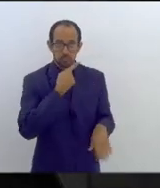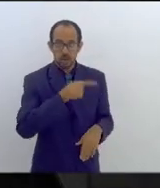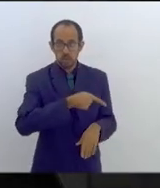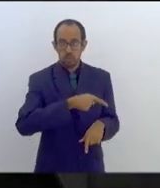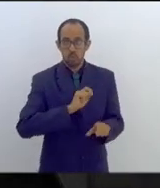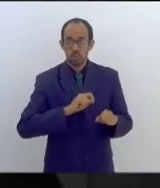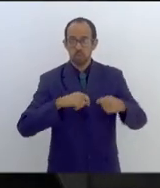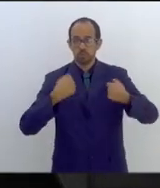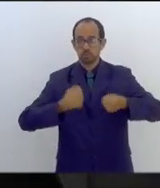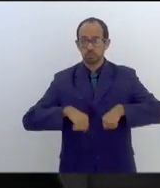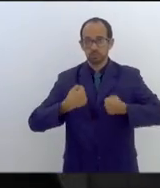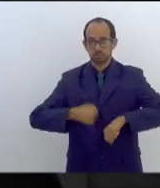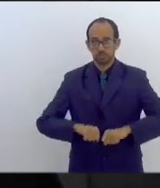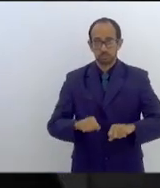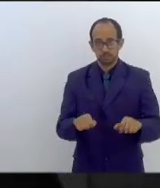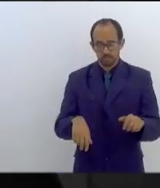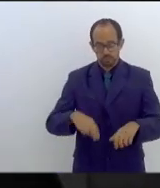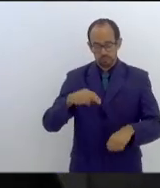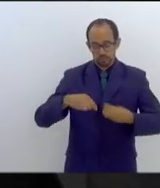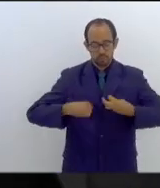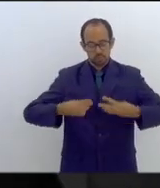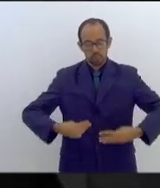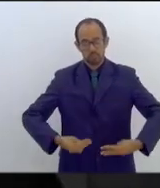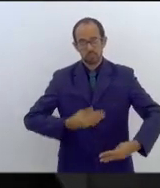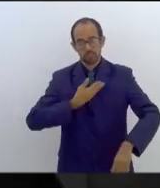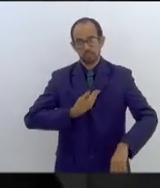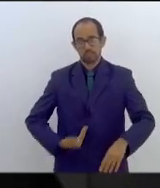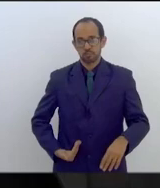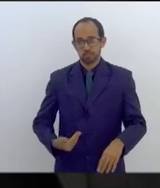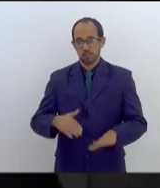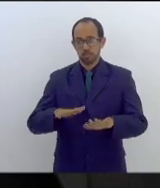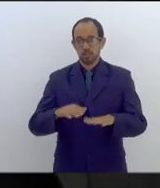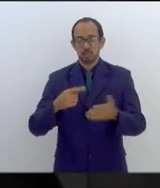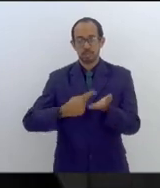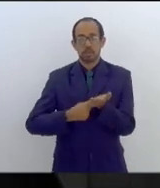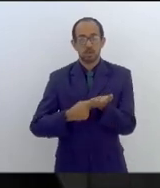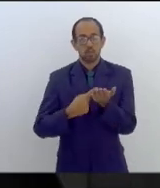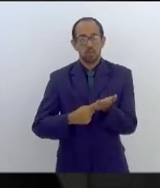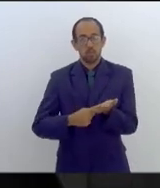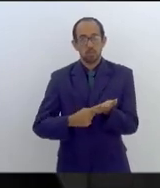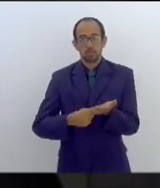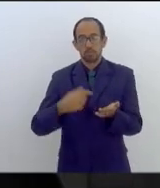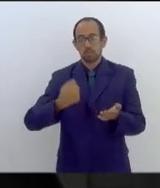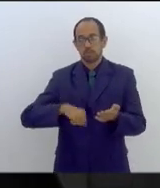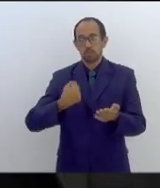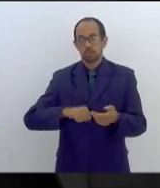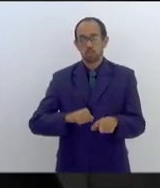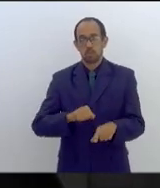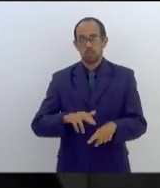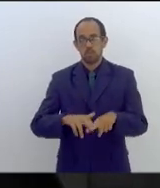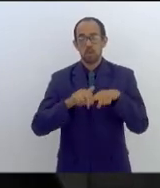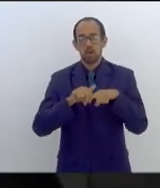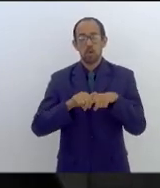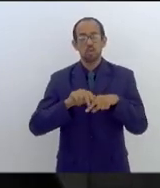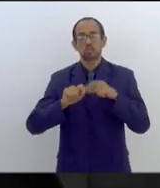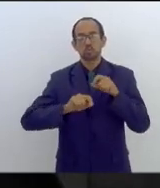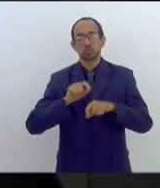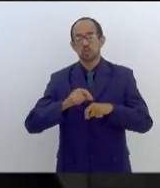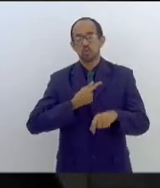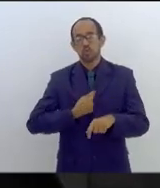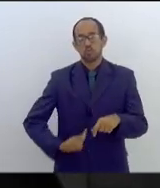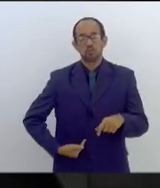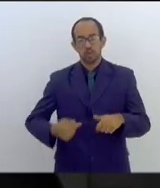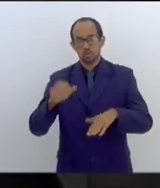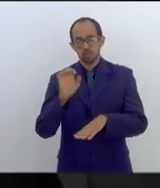de homologação pelo MP e pelo Poder Judiciário. Mas esse acordo só foi necessário pelo governo do Estado, que tem a Secretaria